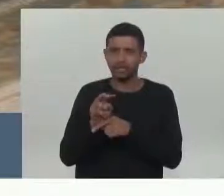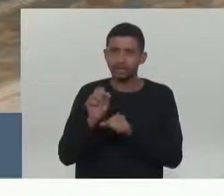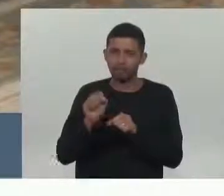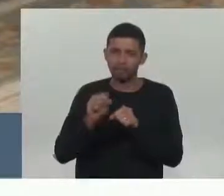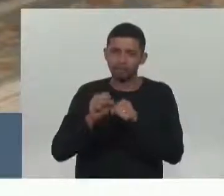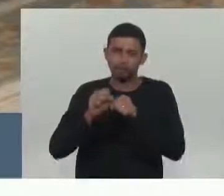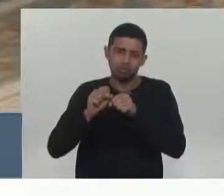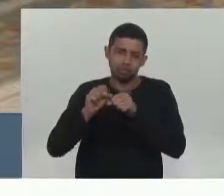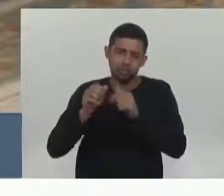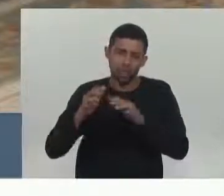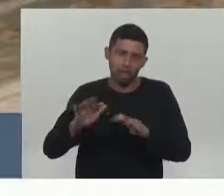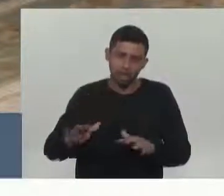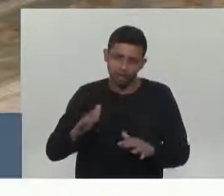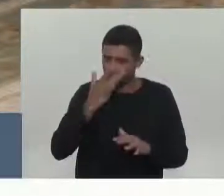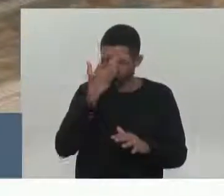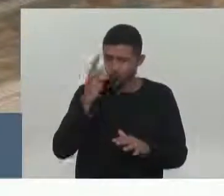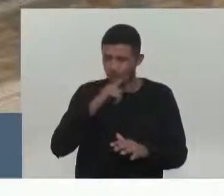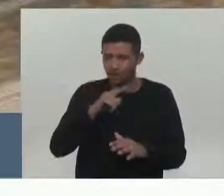caia em descrédito.